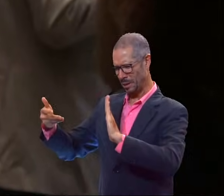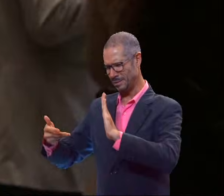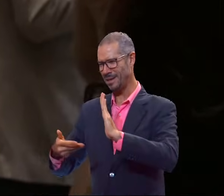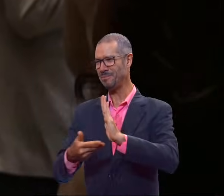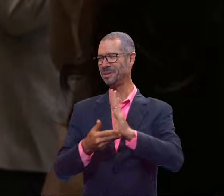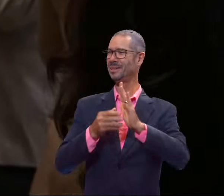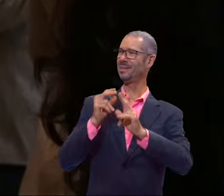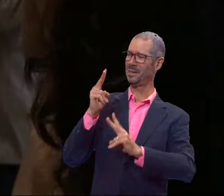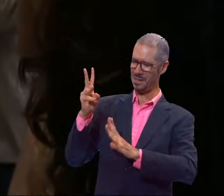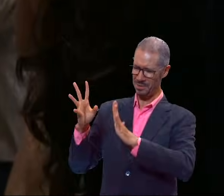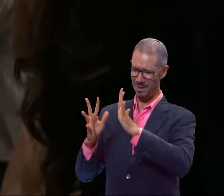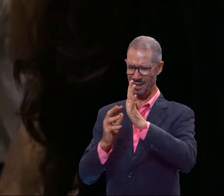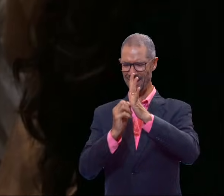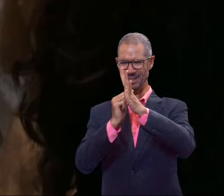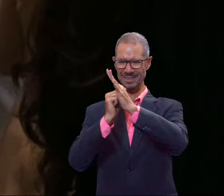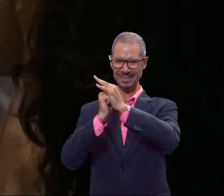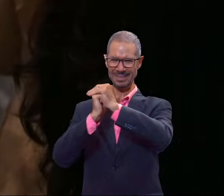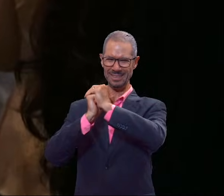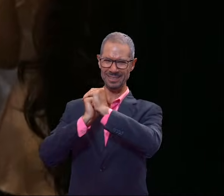para sempre,